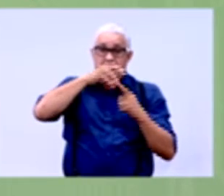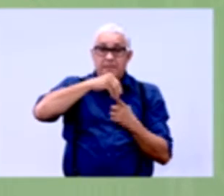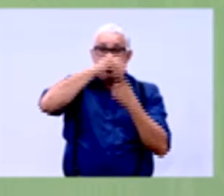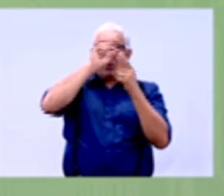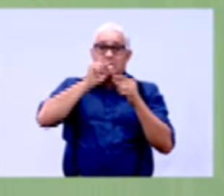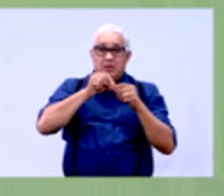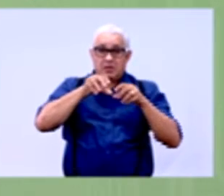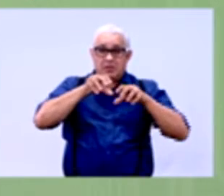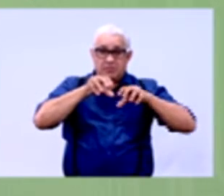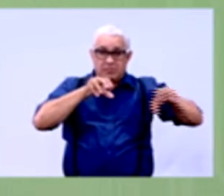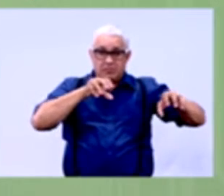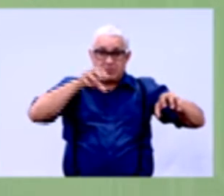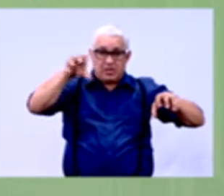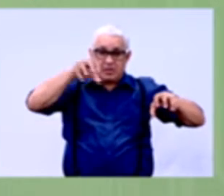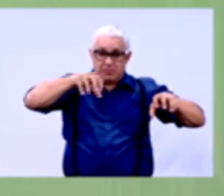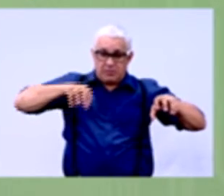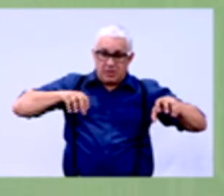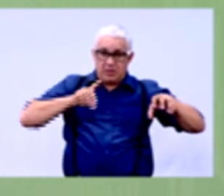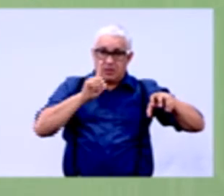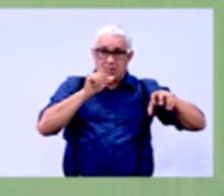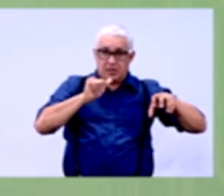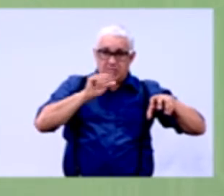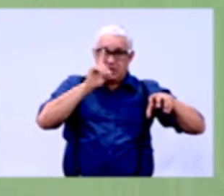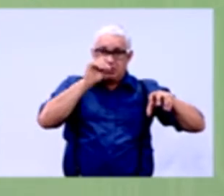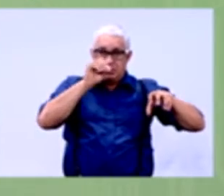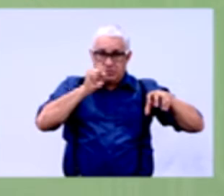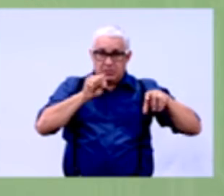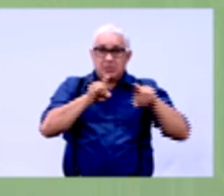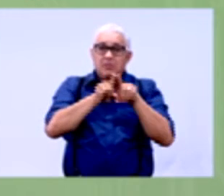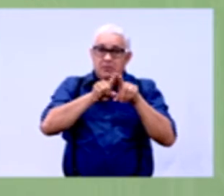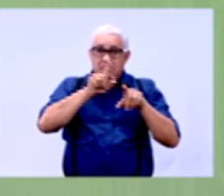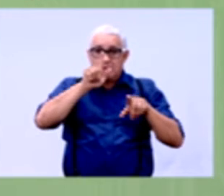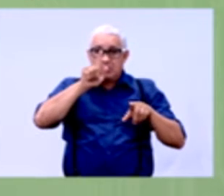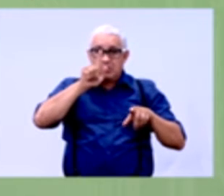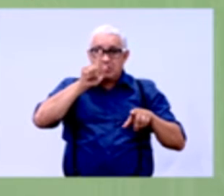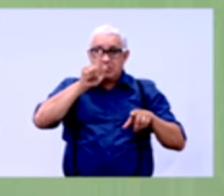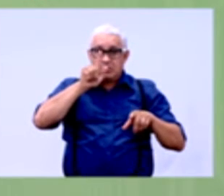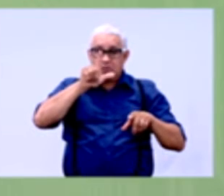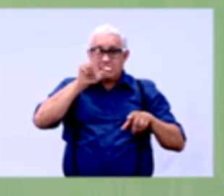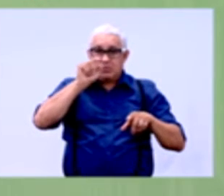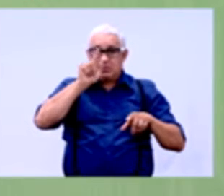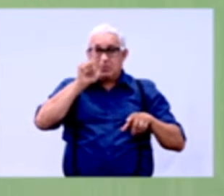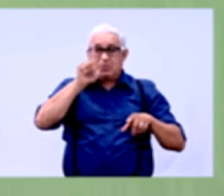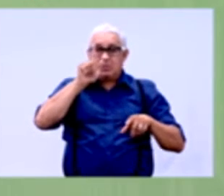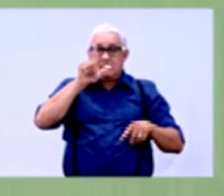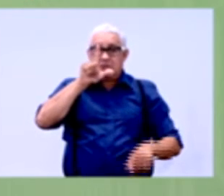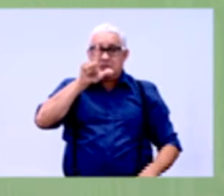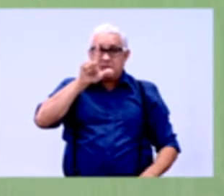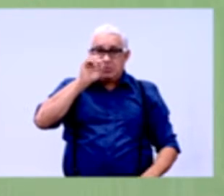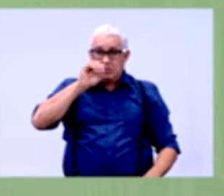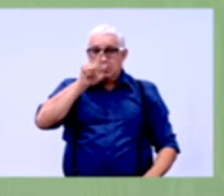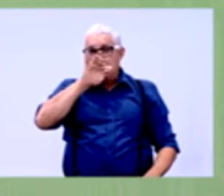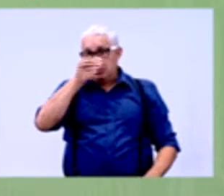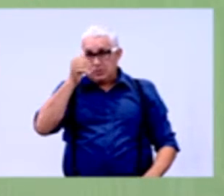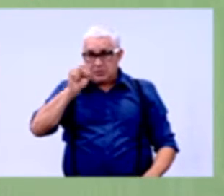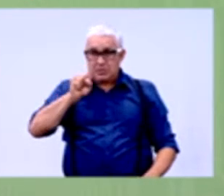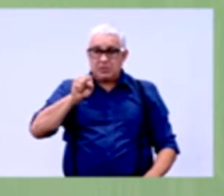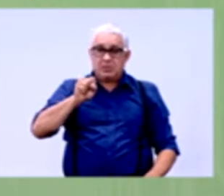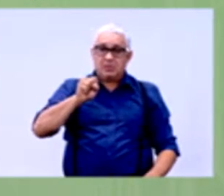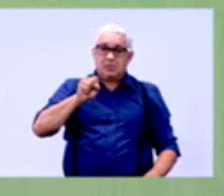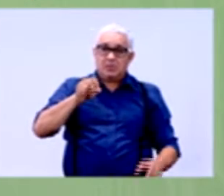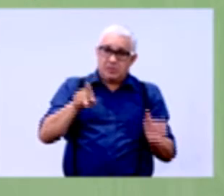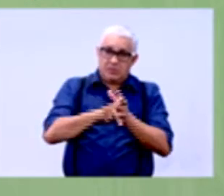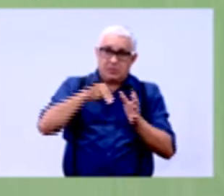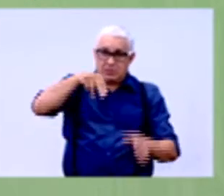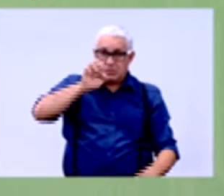separar dados ou lógica de negócios, modelo, da camada view, da interface